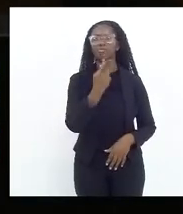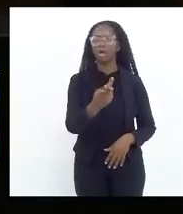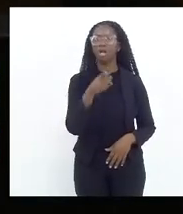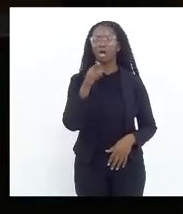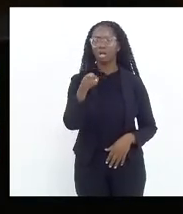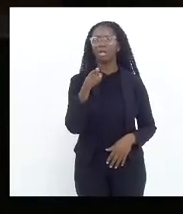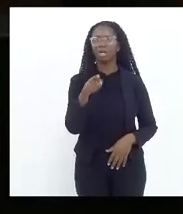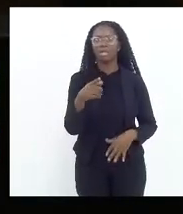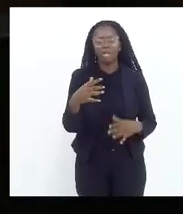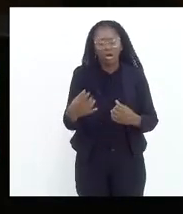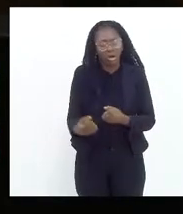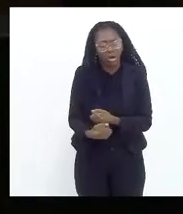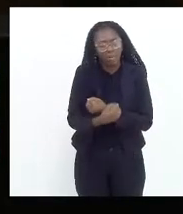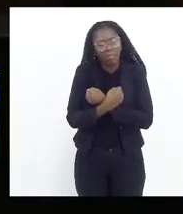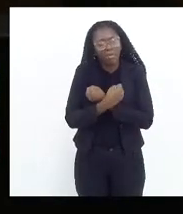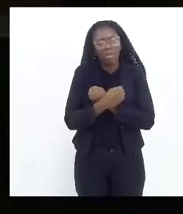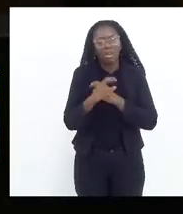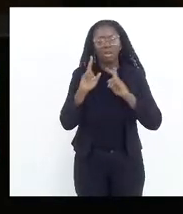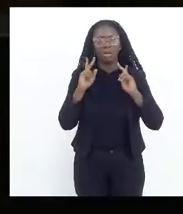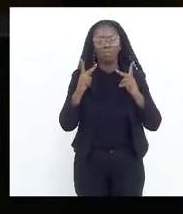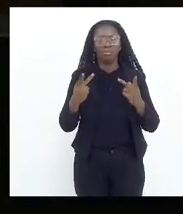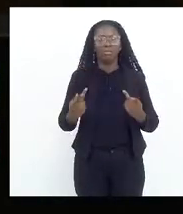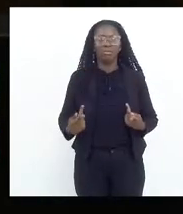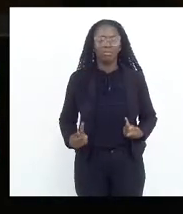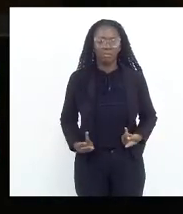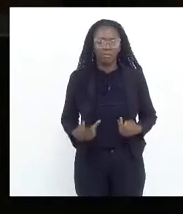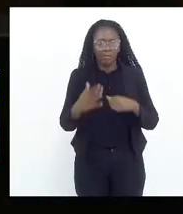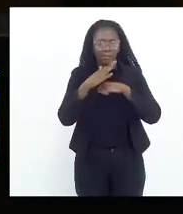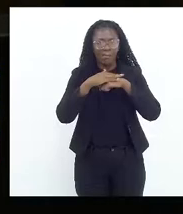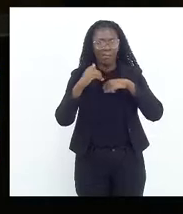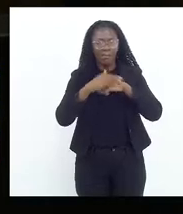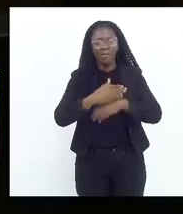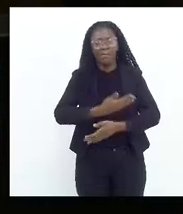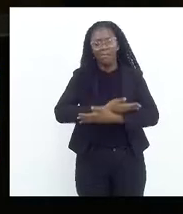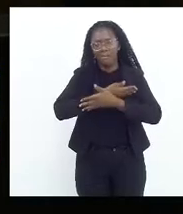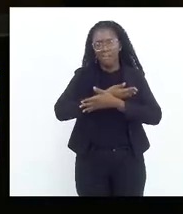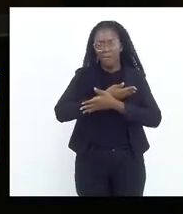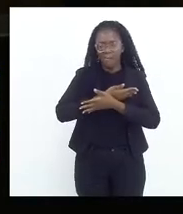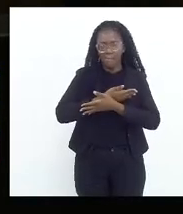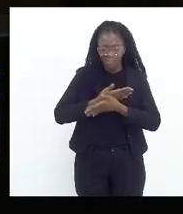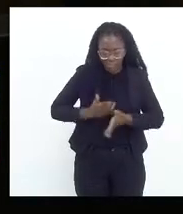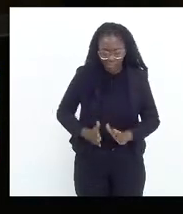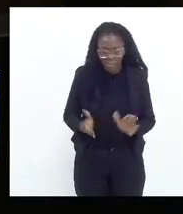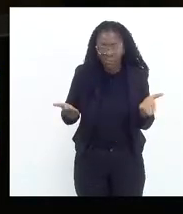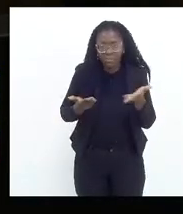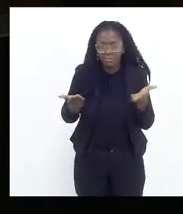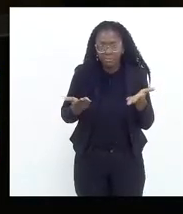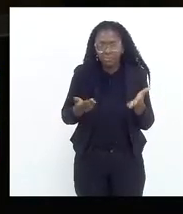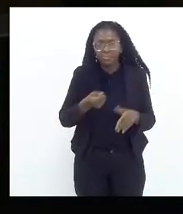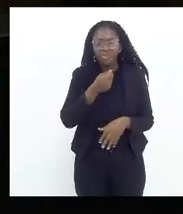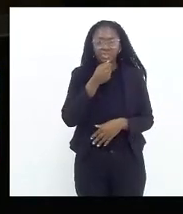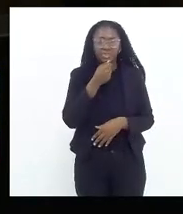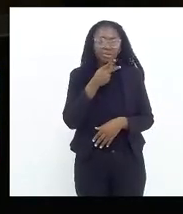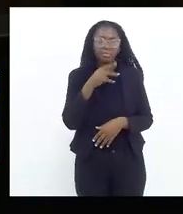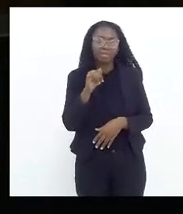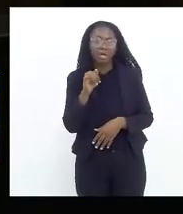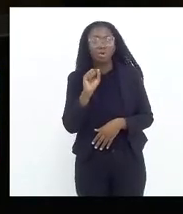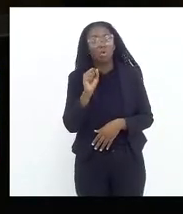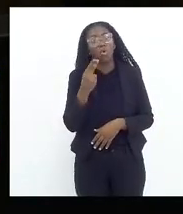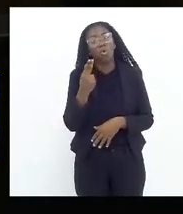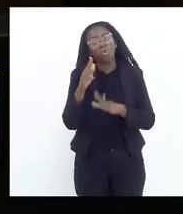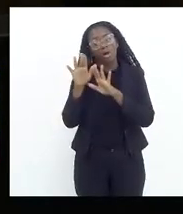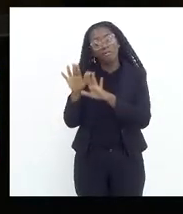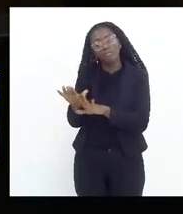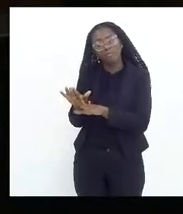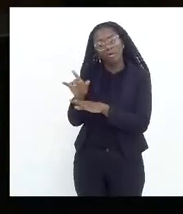no acolhimento humanitário e afetivo de bebês recém-nascidos, órfãos, ou os que ficam